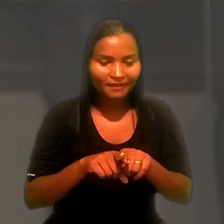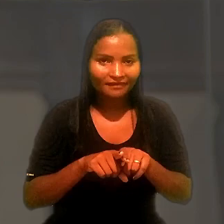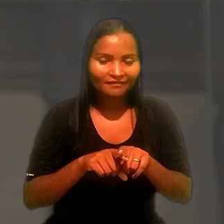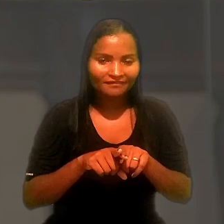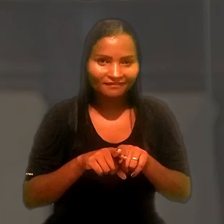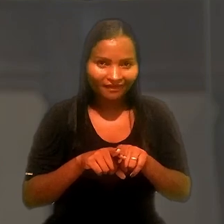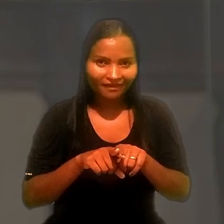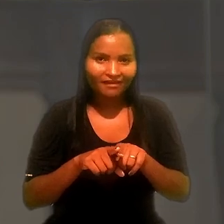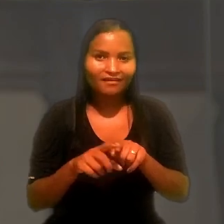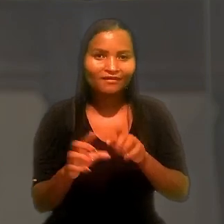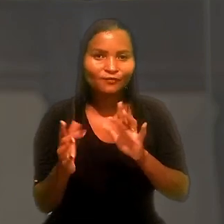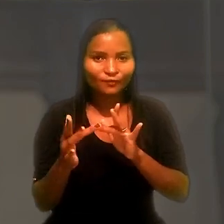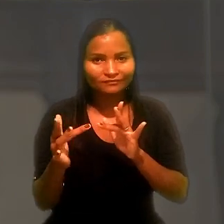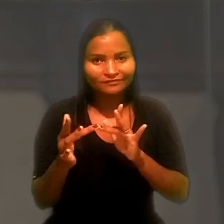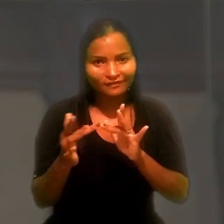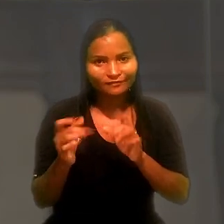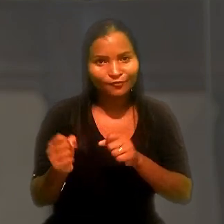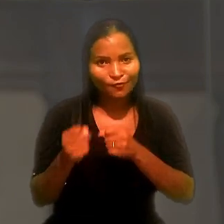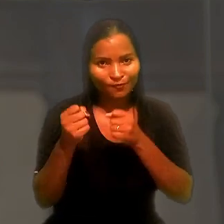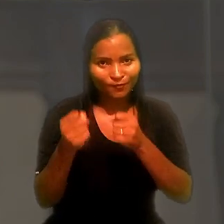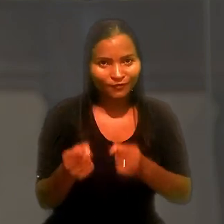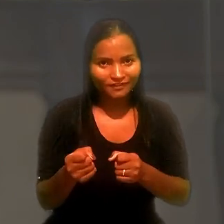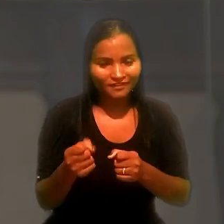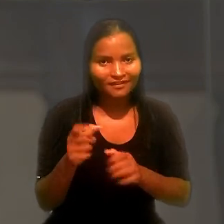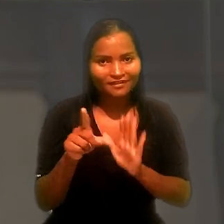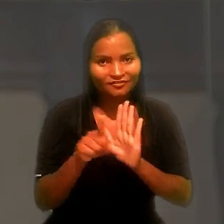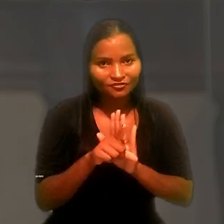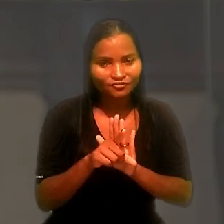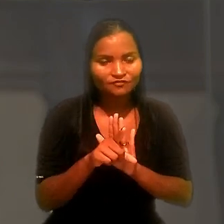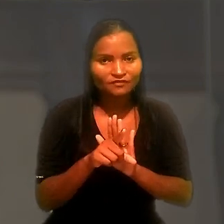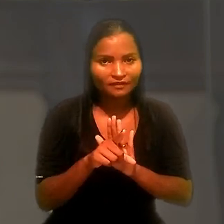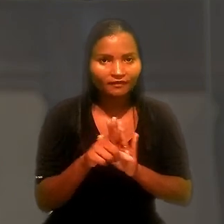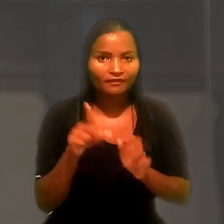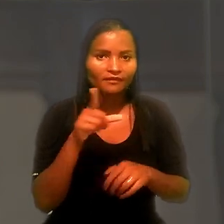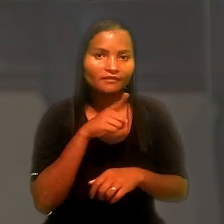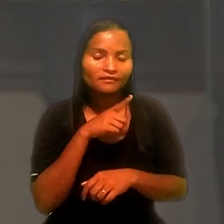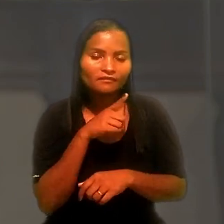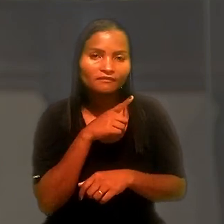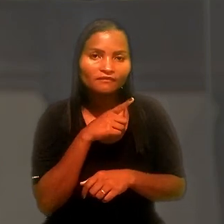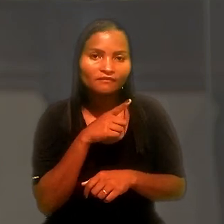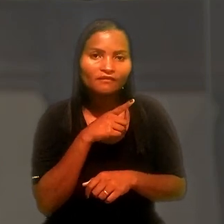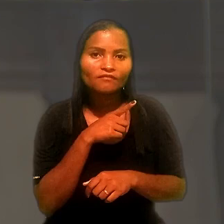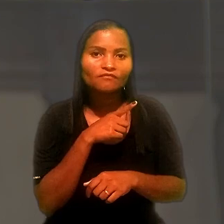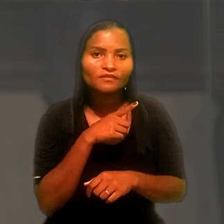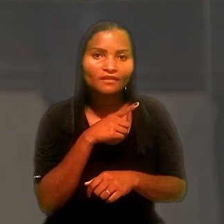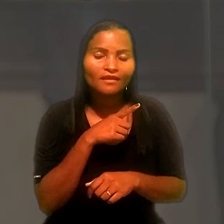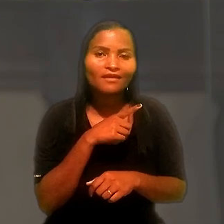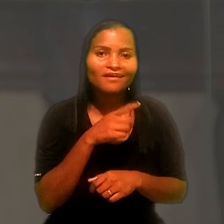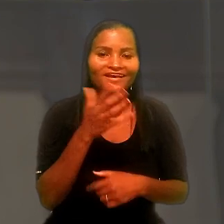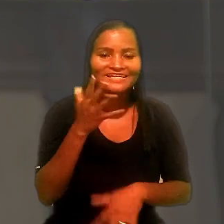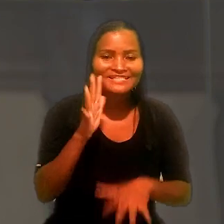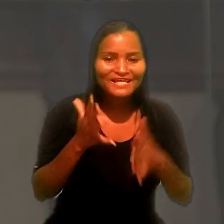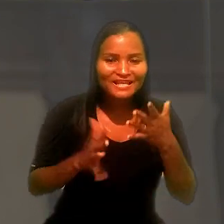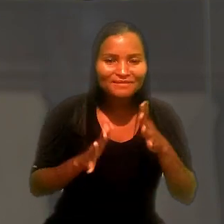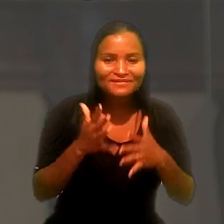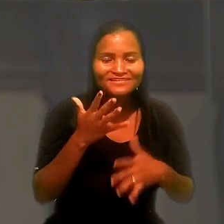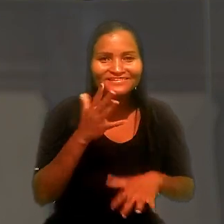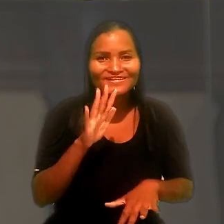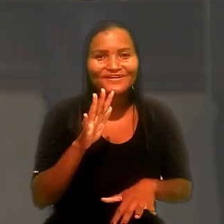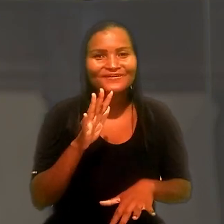contatos com o Poder Legislativo, e houve a celebração, né,